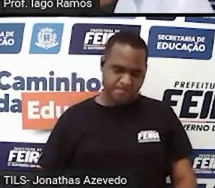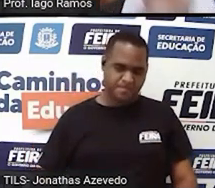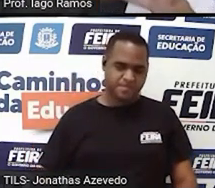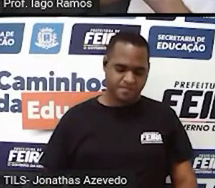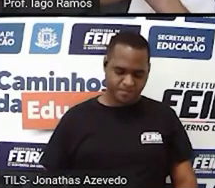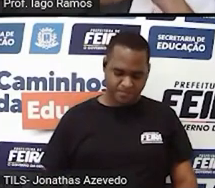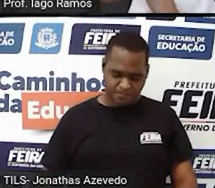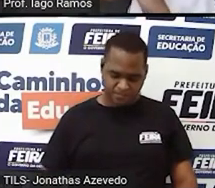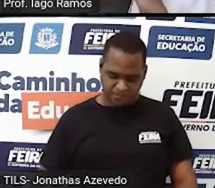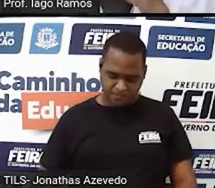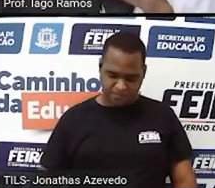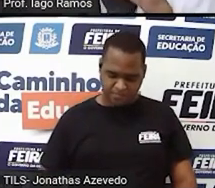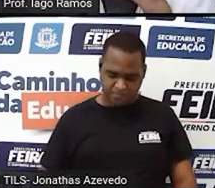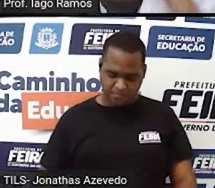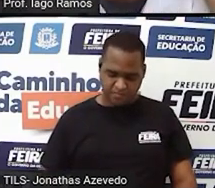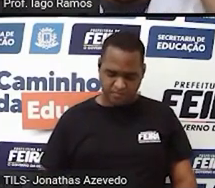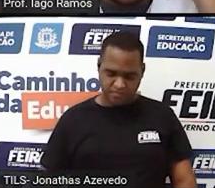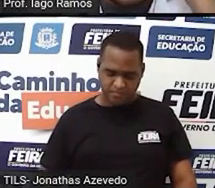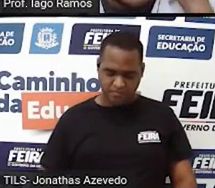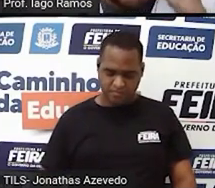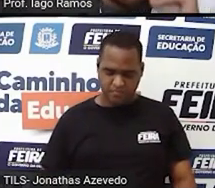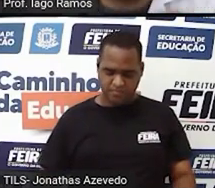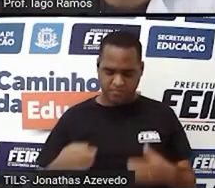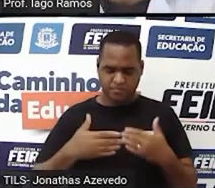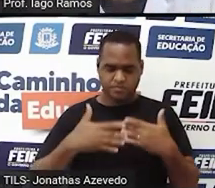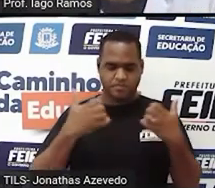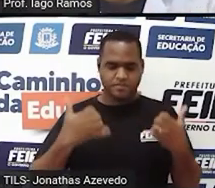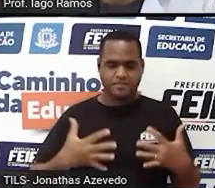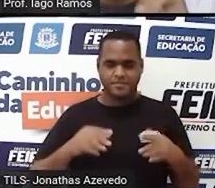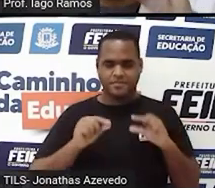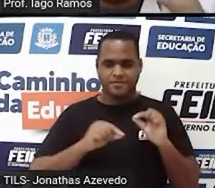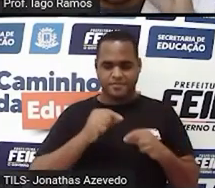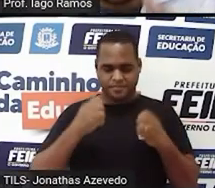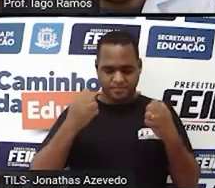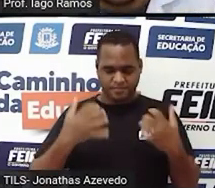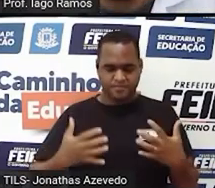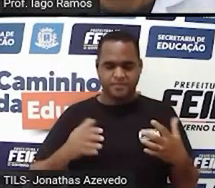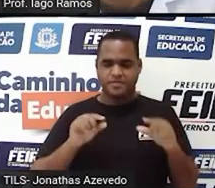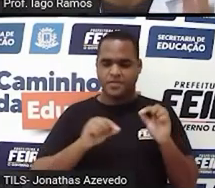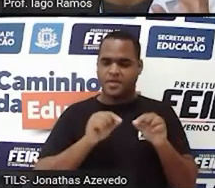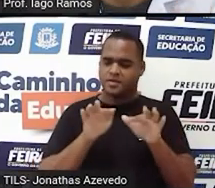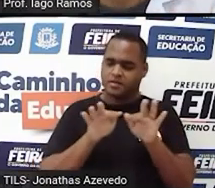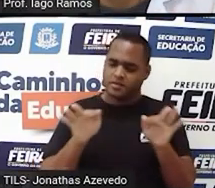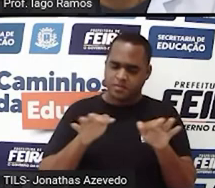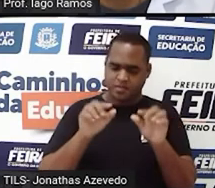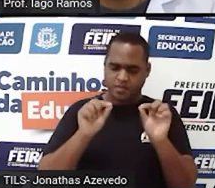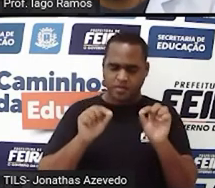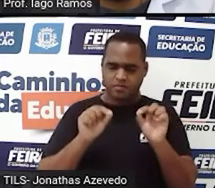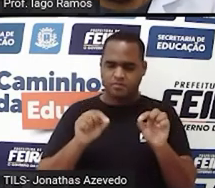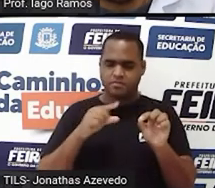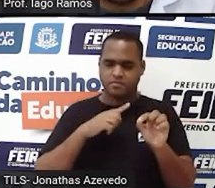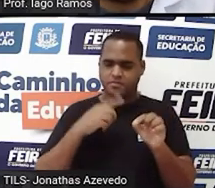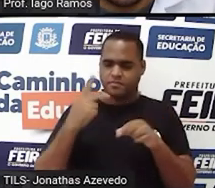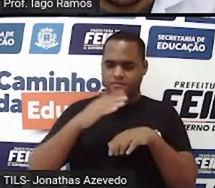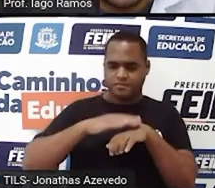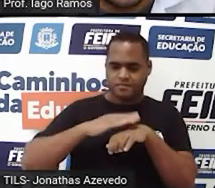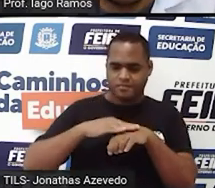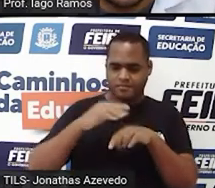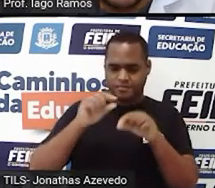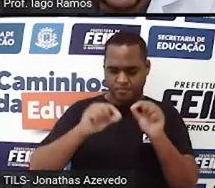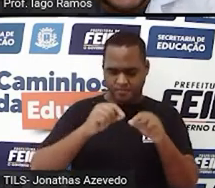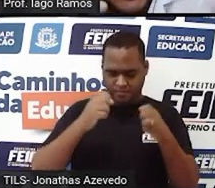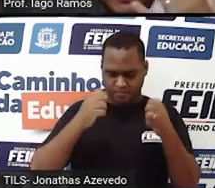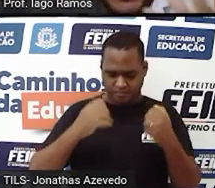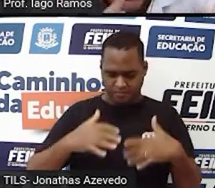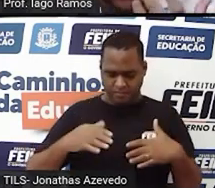Tá bom então vamos fazer assim agora a gente vai vir com um pouco de cálculo são cálculos simples mas que eu vou precisar que você tem em